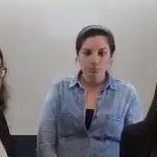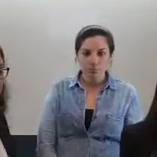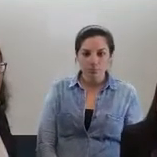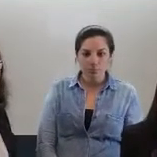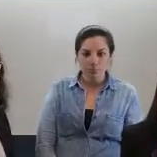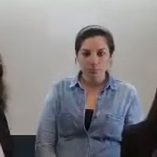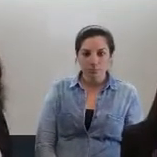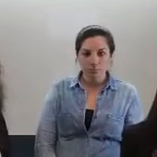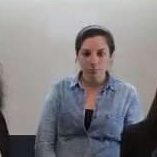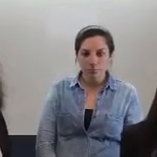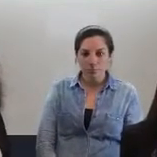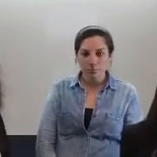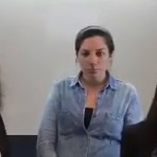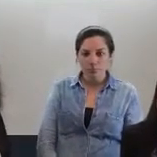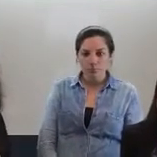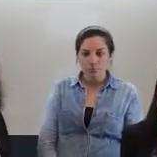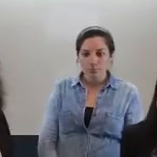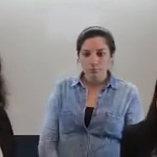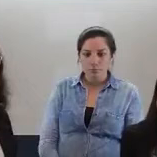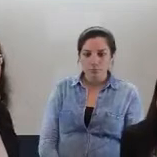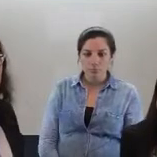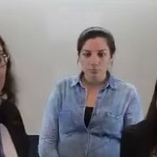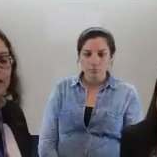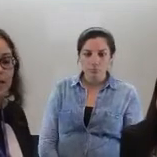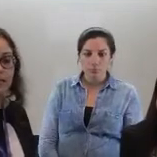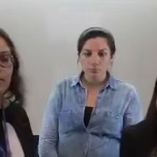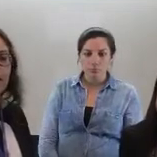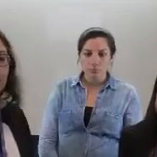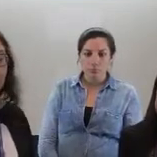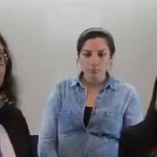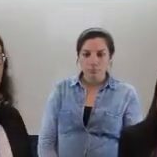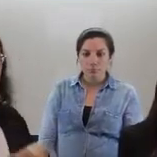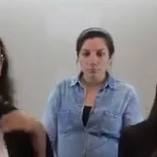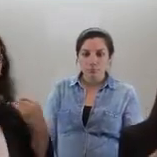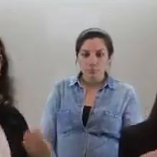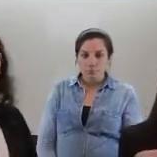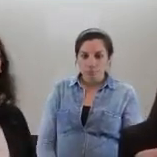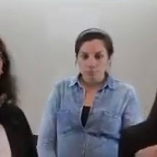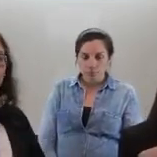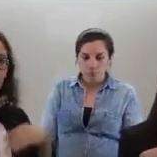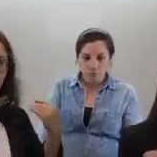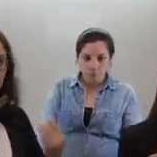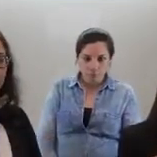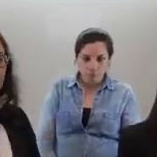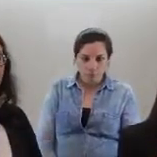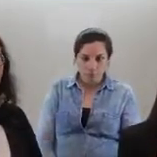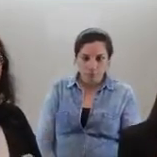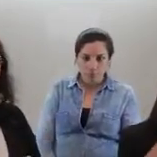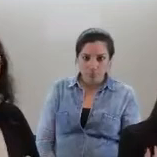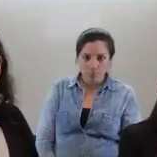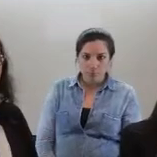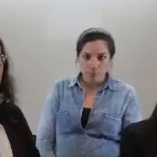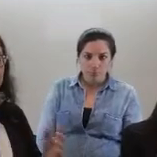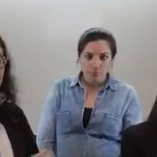é nessa. Não, é na minha biblioteca você tem essa opção. Aí também temos outra assinatura de outra biblioteca